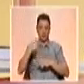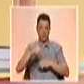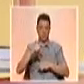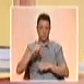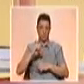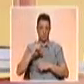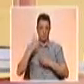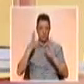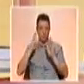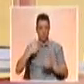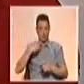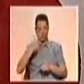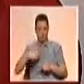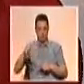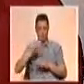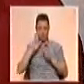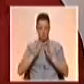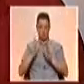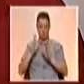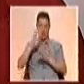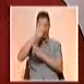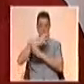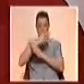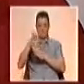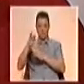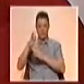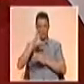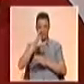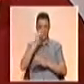Tínhamos que os ter. Nós já tínhamos, ainda antes, já tínhamos planos chamados planos de bacia.